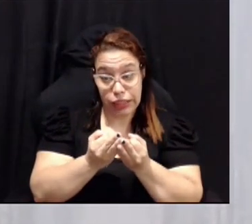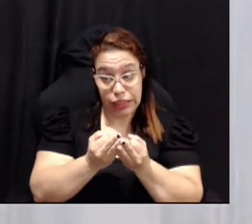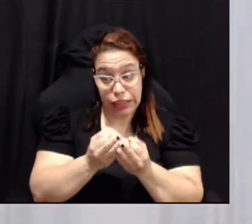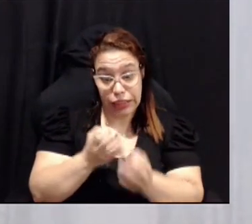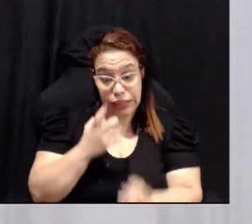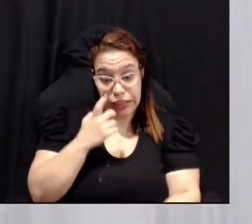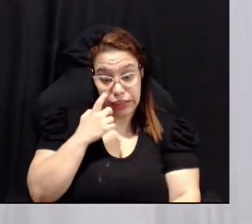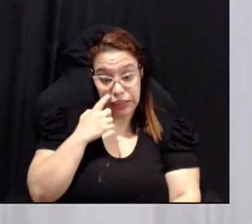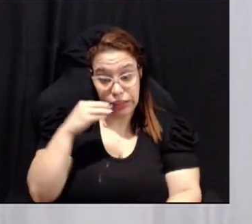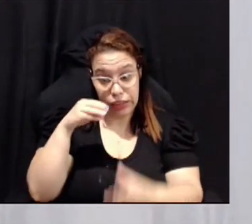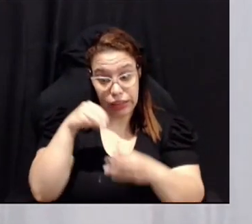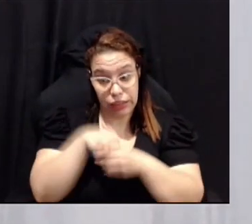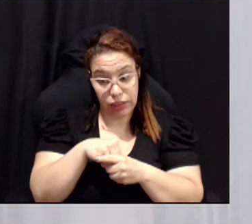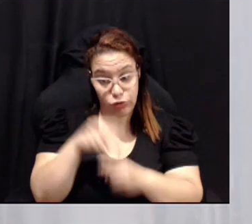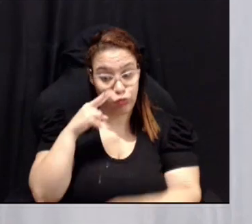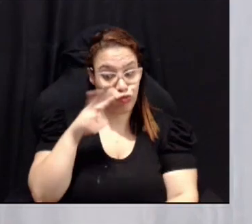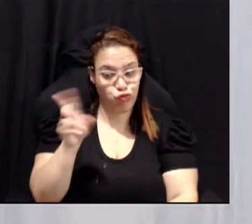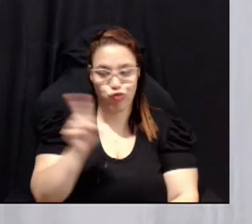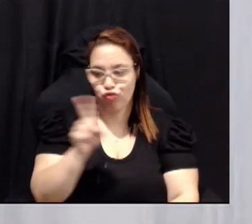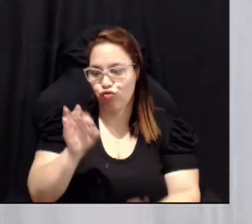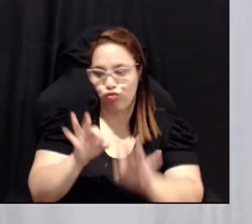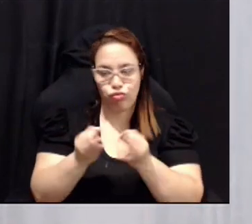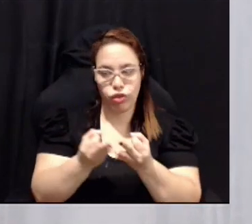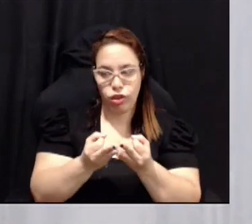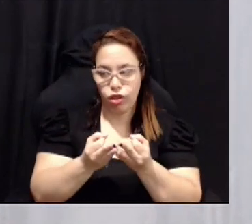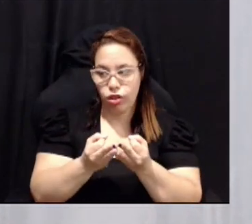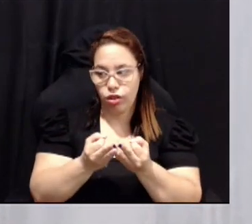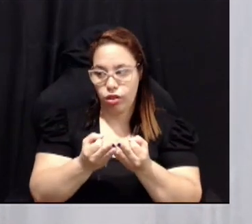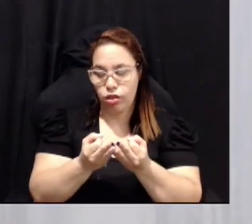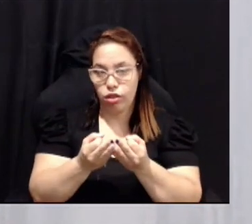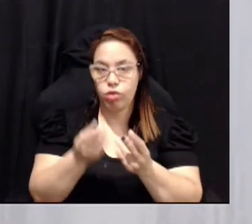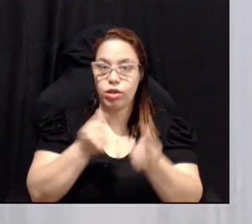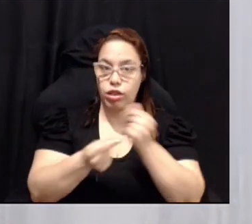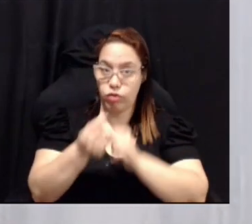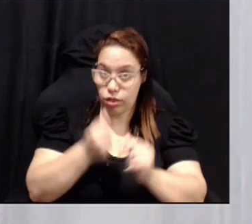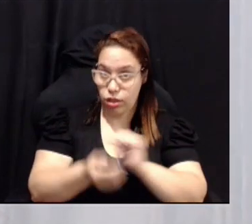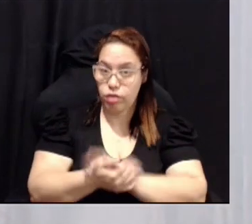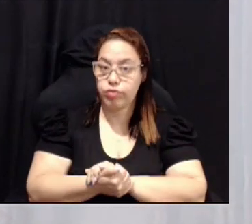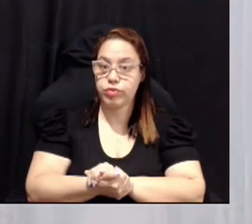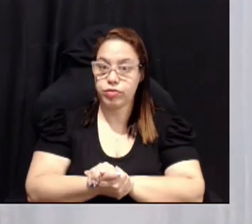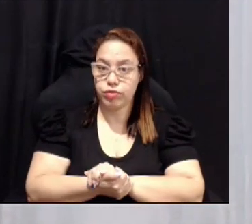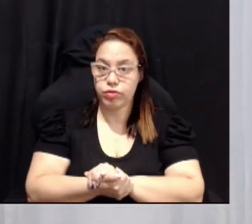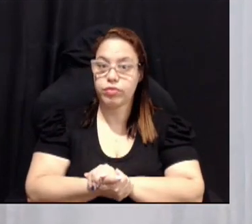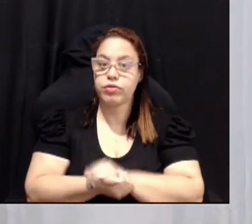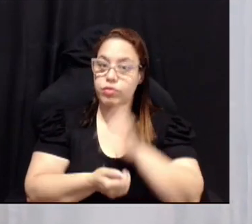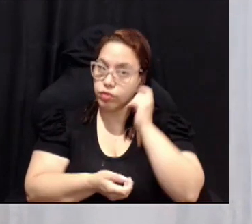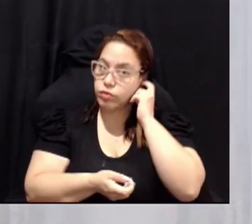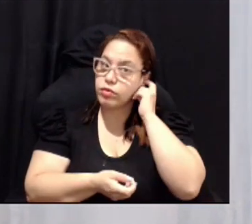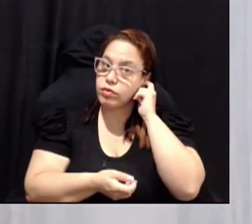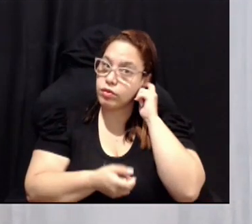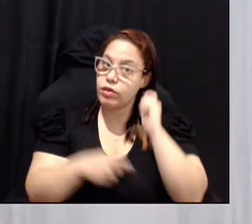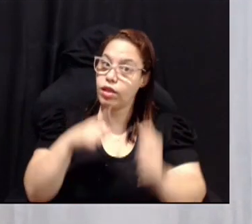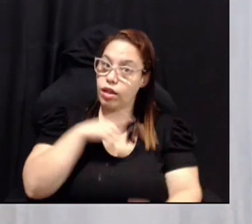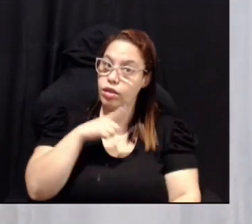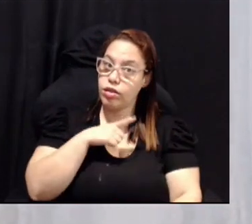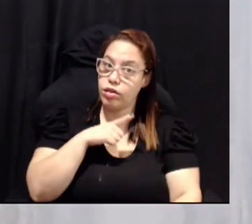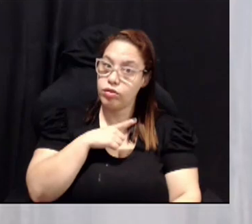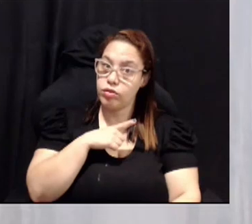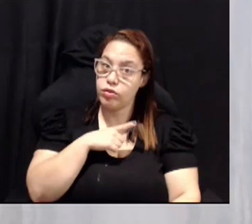dentro para ver que não é tão simples assim o mercado financeiro. Existem muitas coisas, inclusive